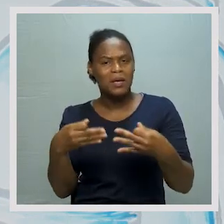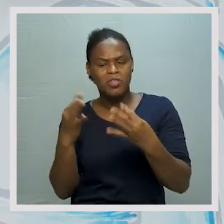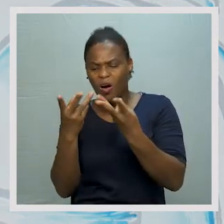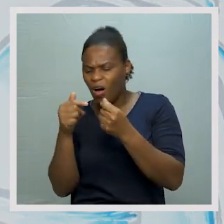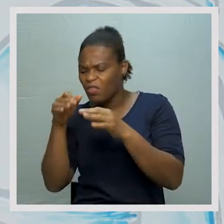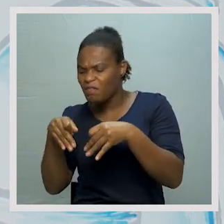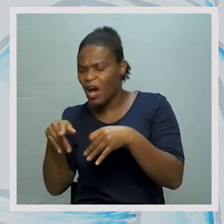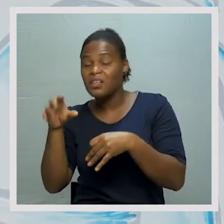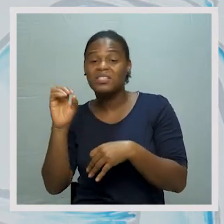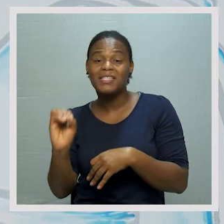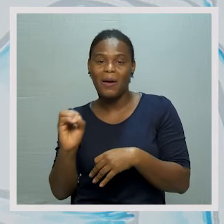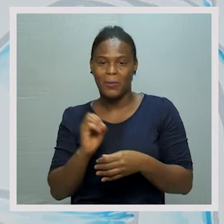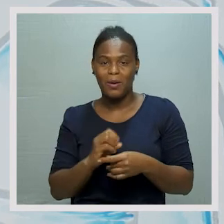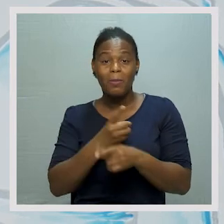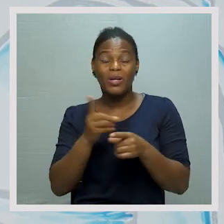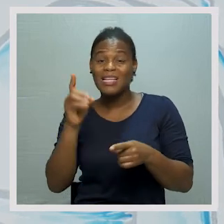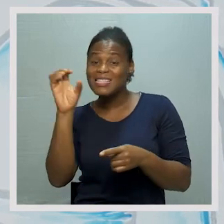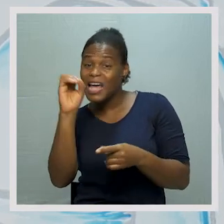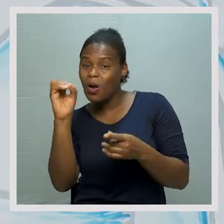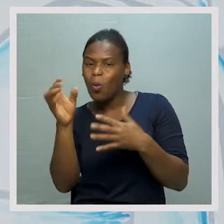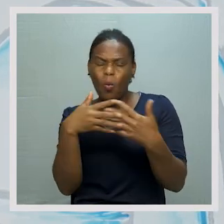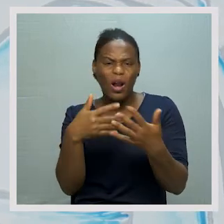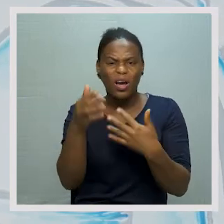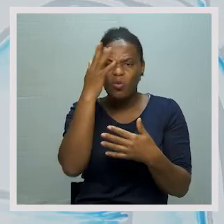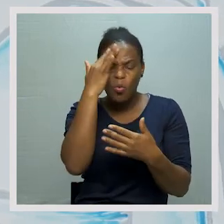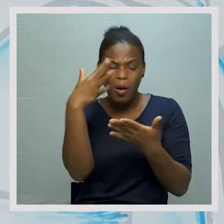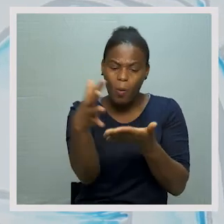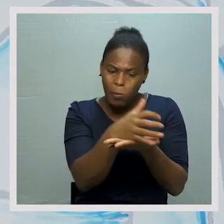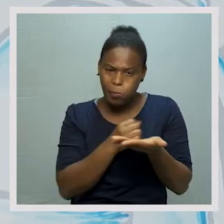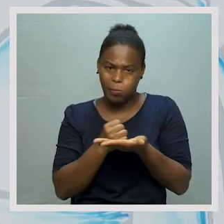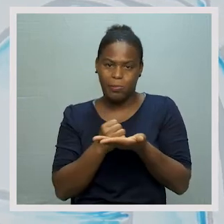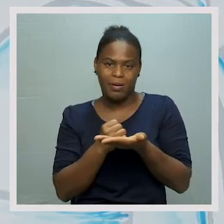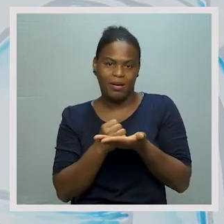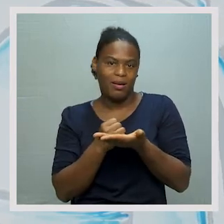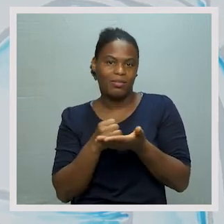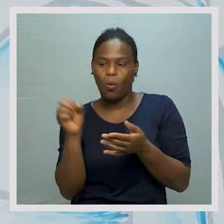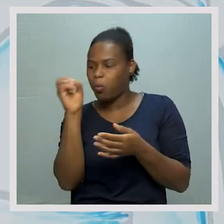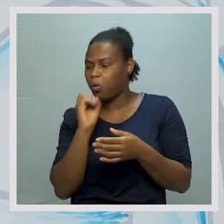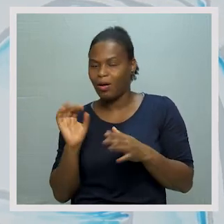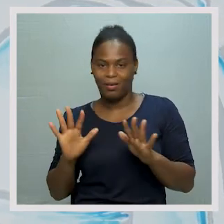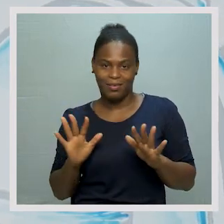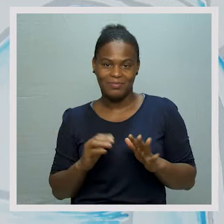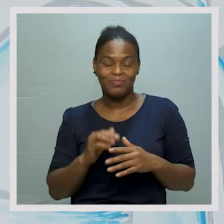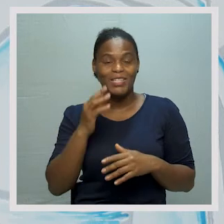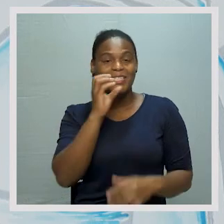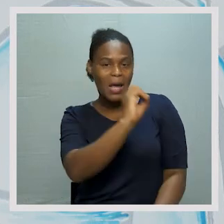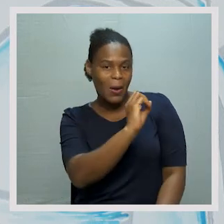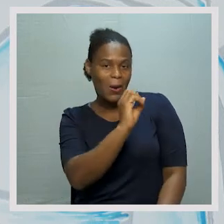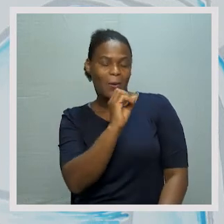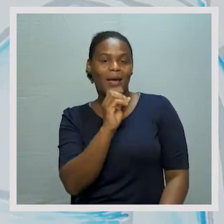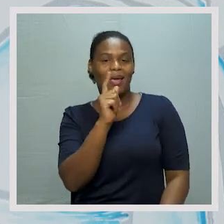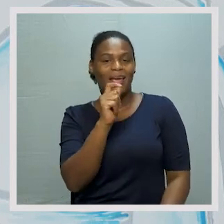sempre 0. O 0 absorve qualquer fator. Isso mesmo. Então, dizemos que o 0 é